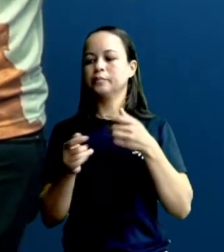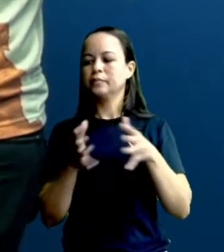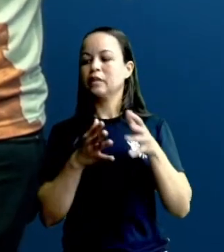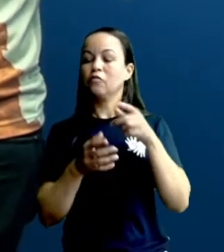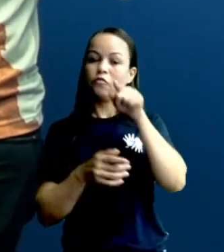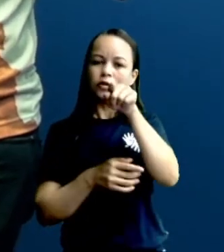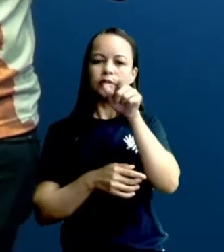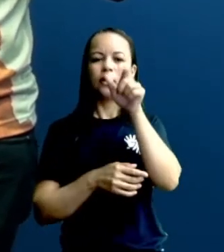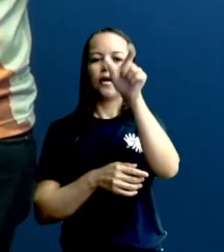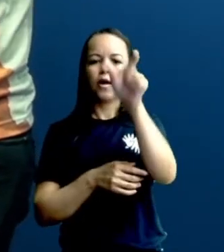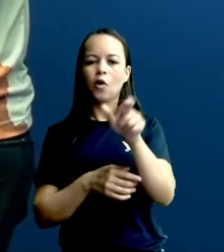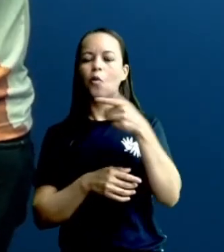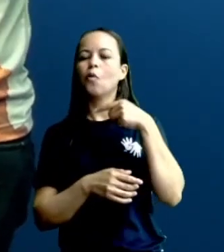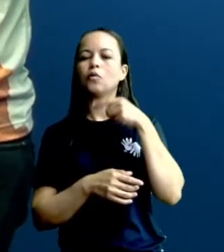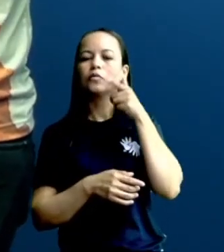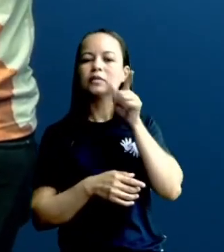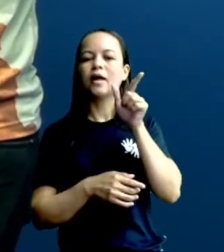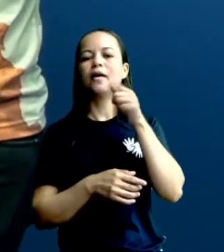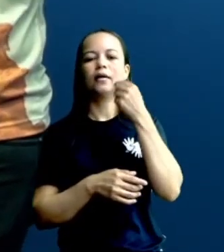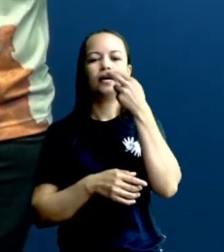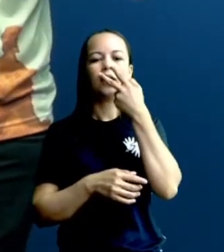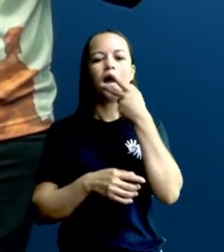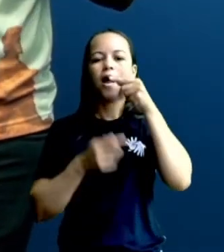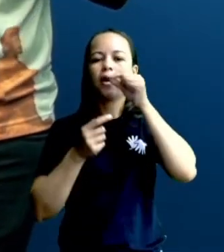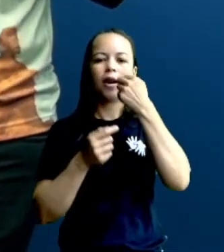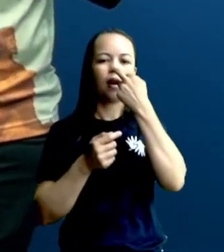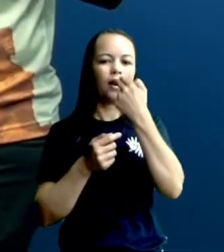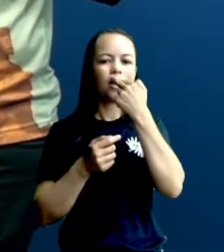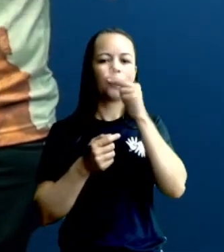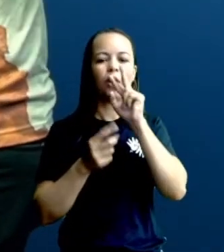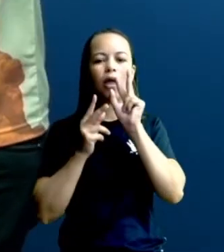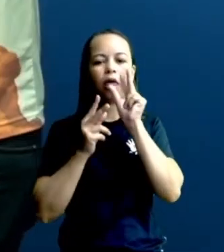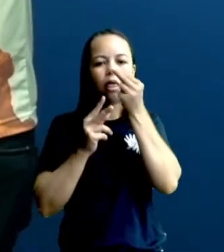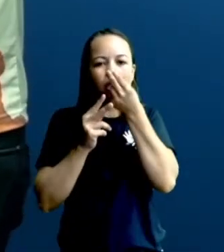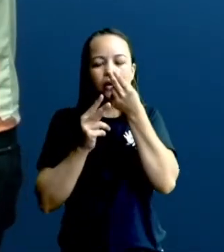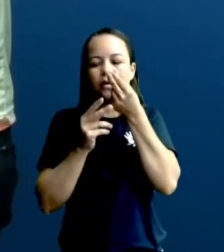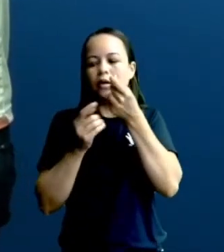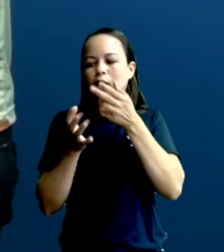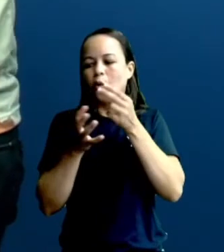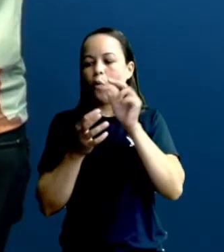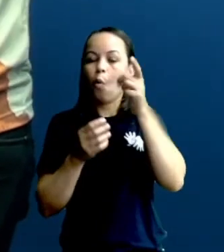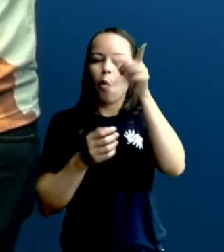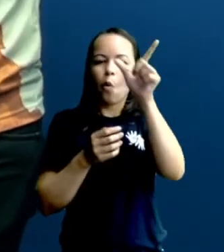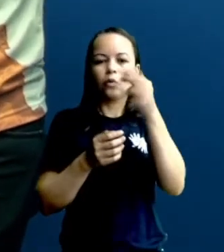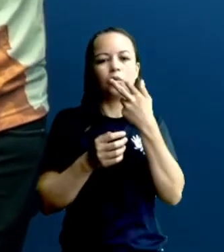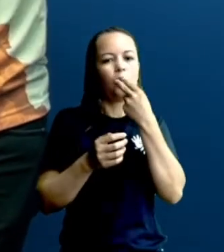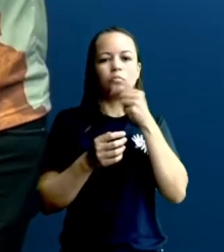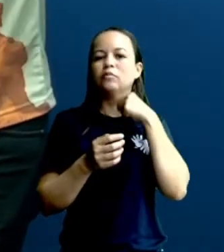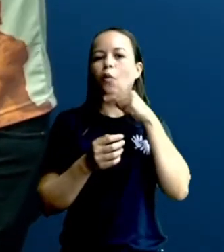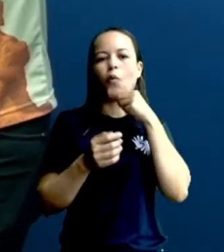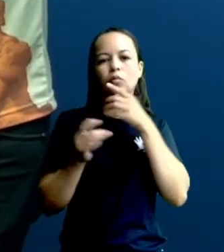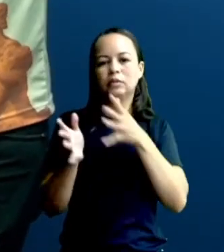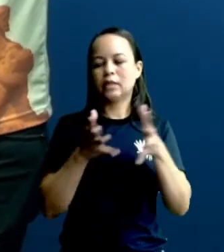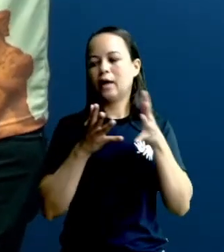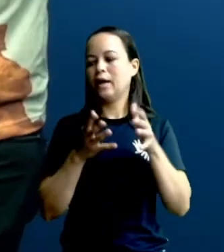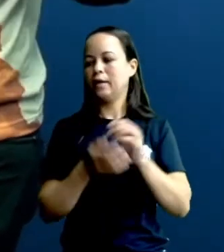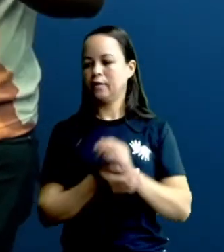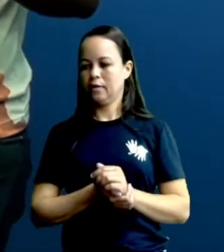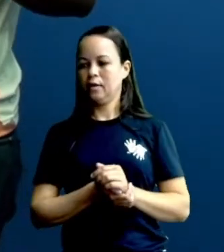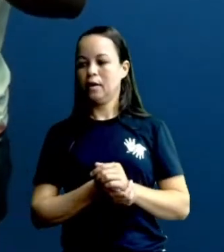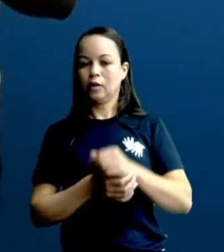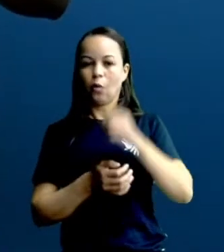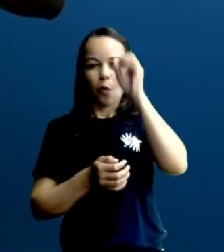testa um Vzinho aqui, ó, uma inclinação, tem gente que chama de V de viúva, ali no meio da testa. Outras pessoas